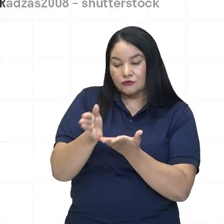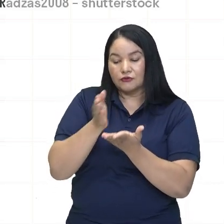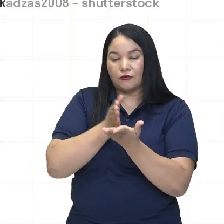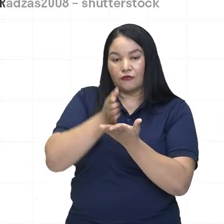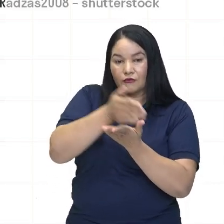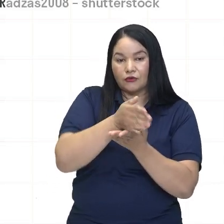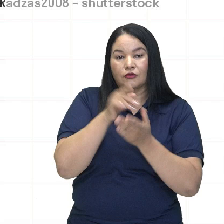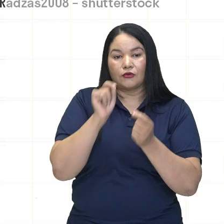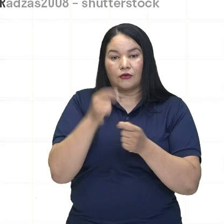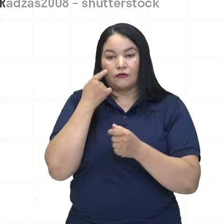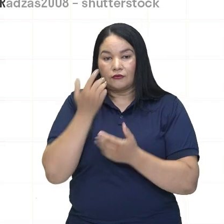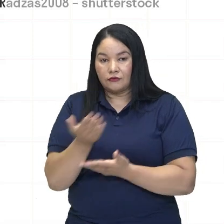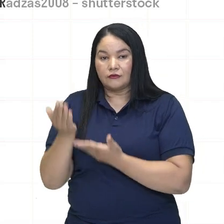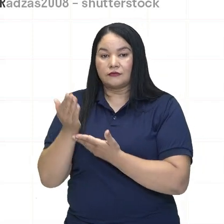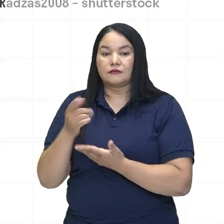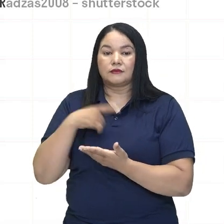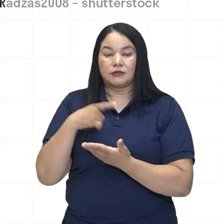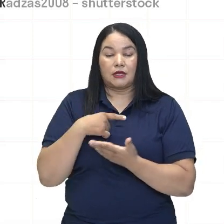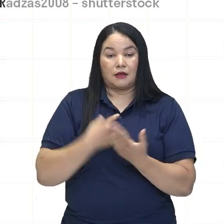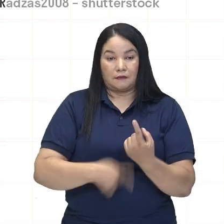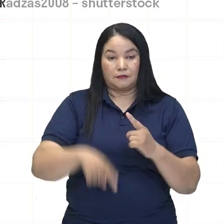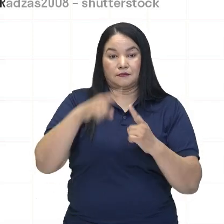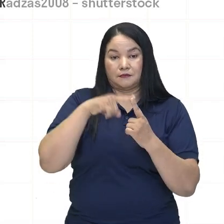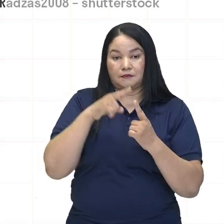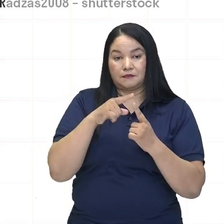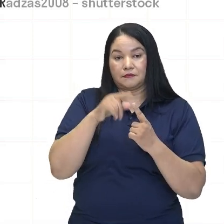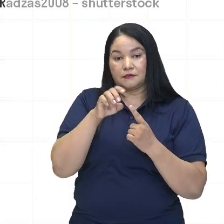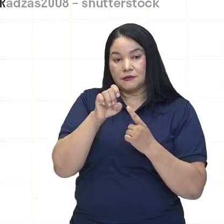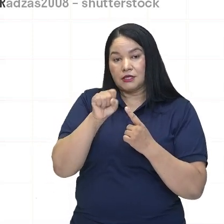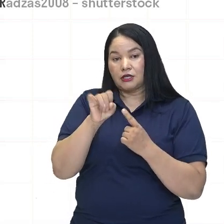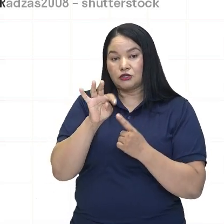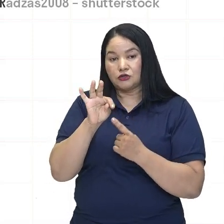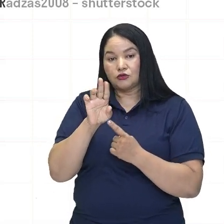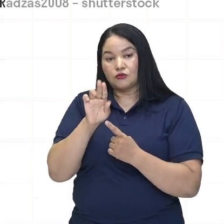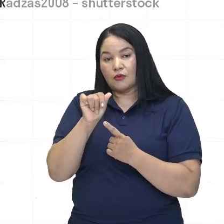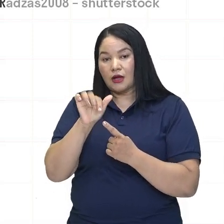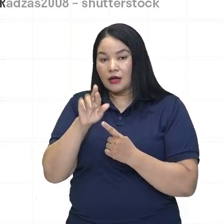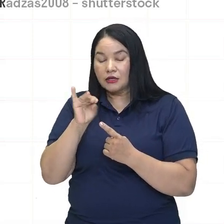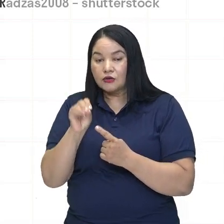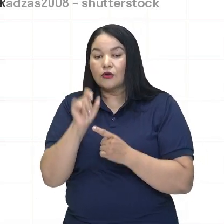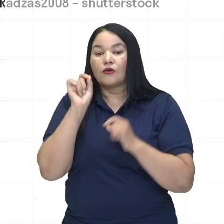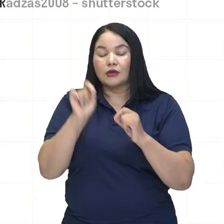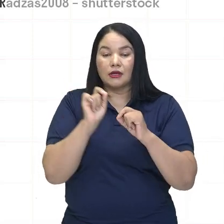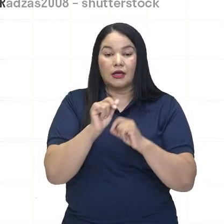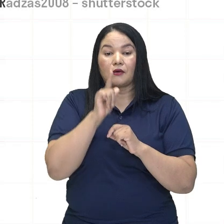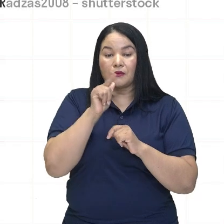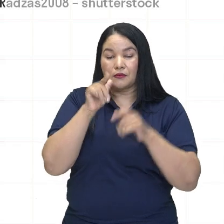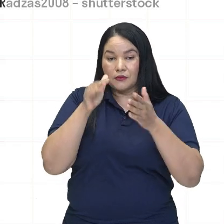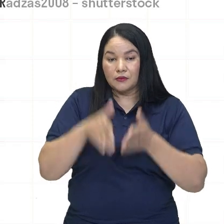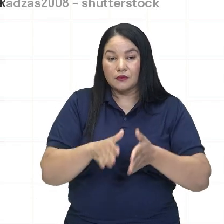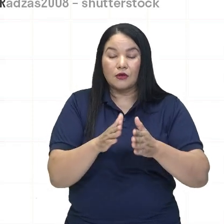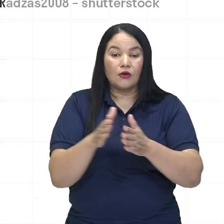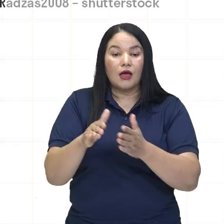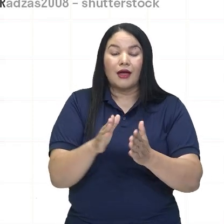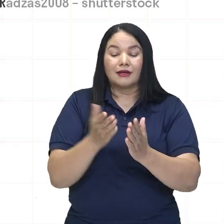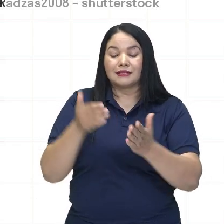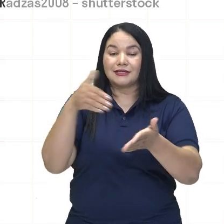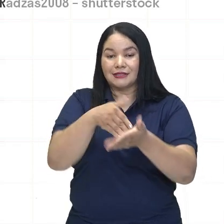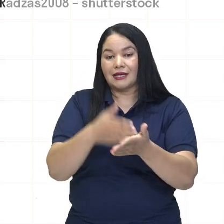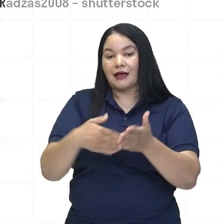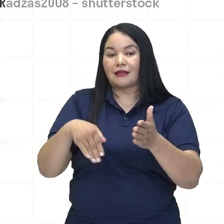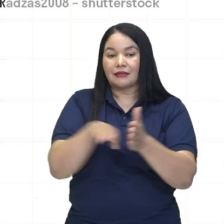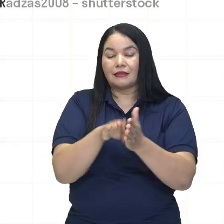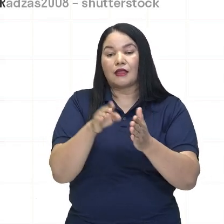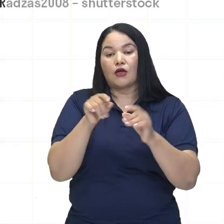né? Mas a gente também pode classificar quando esses rios eles desaguam ali no mar ou oceano,